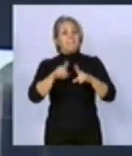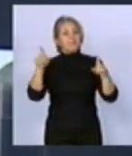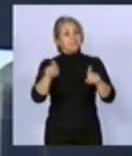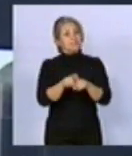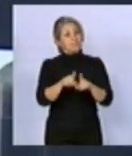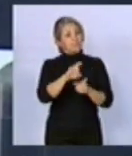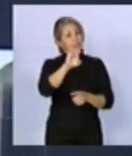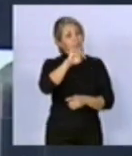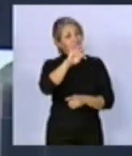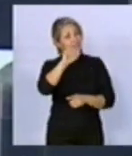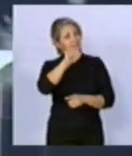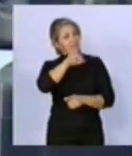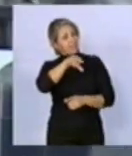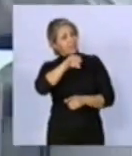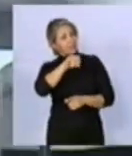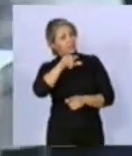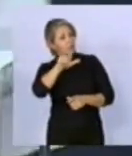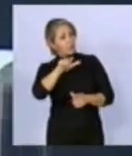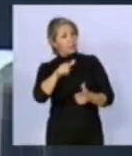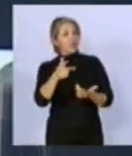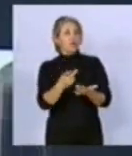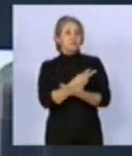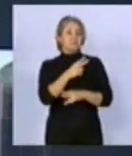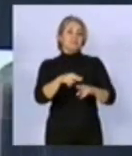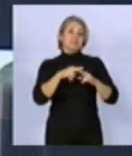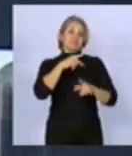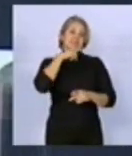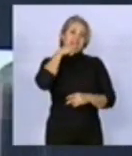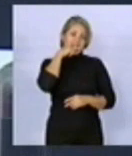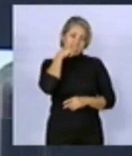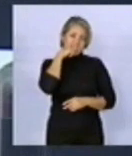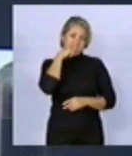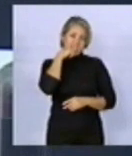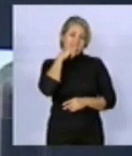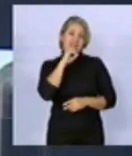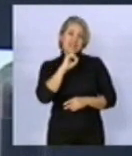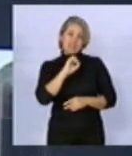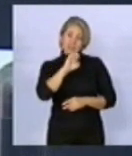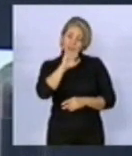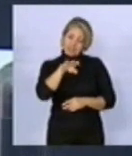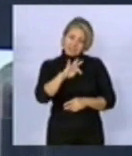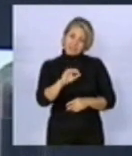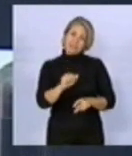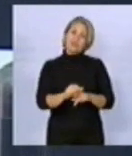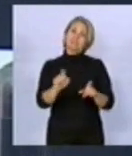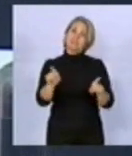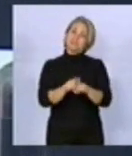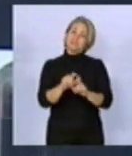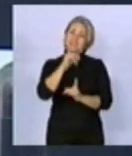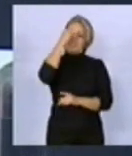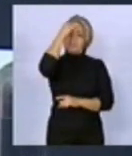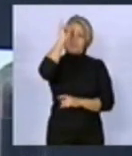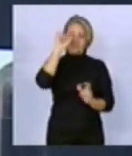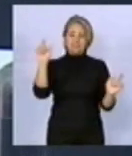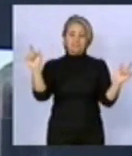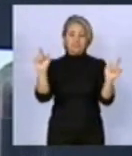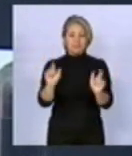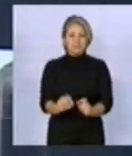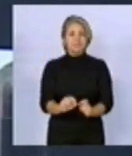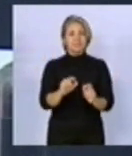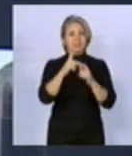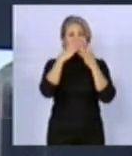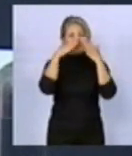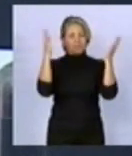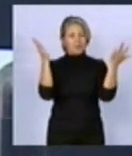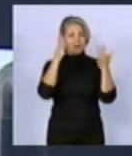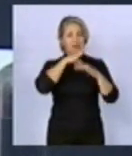é produzido a partir da cana e regional evita ou reduz a poluição outro fato é que a proibição da